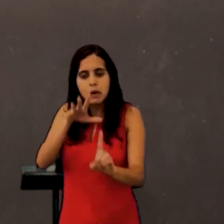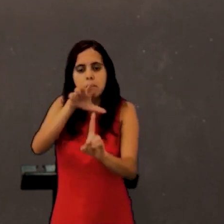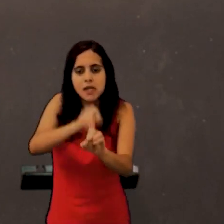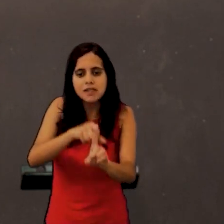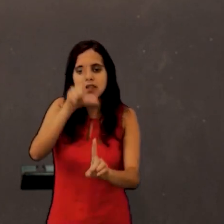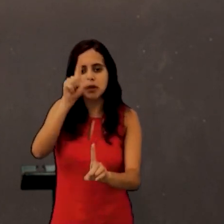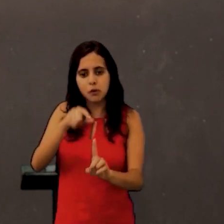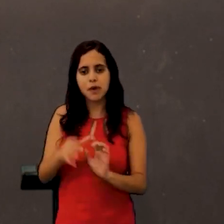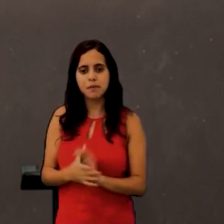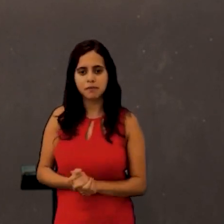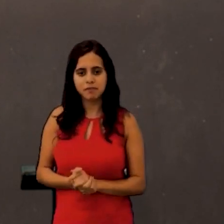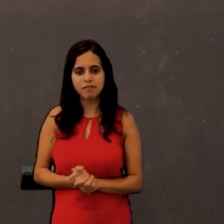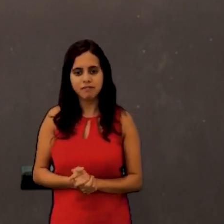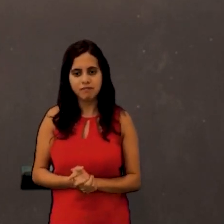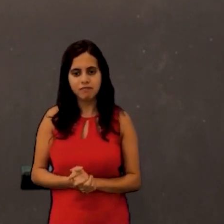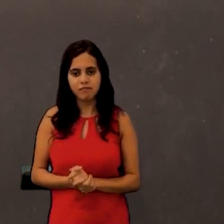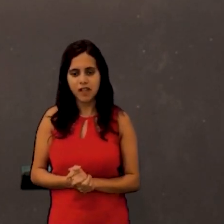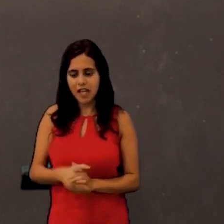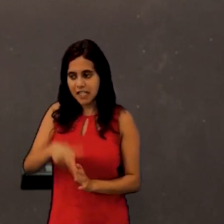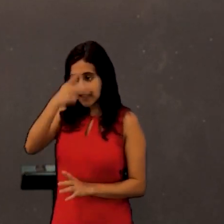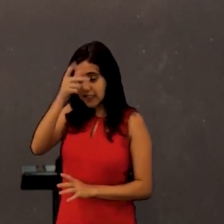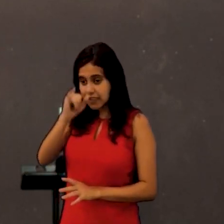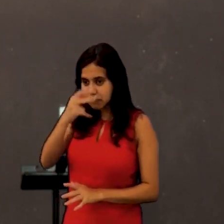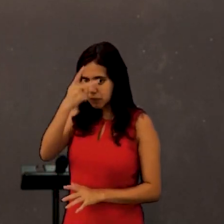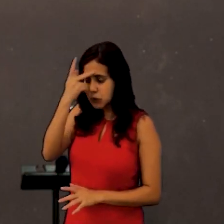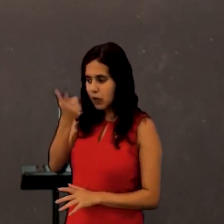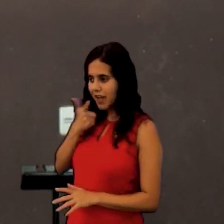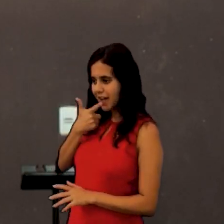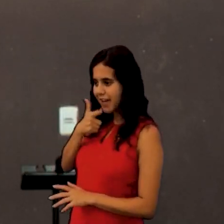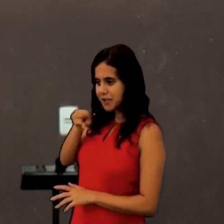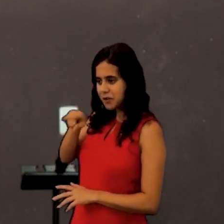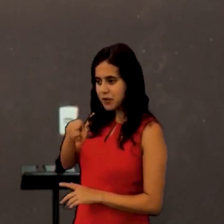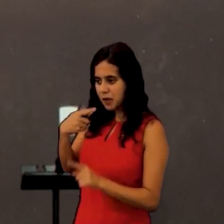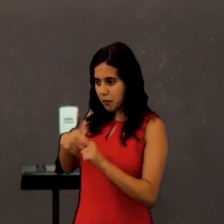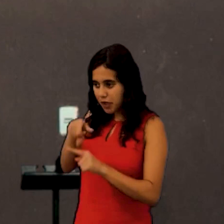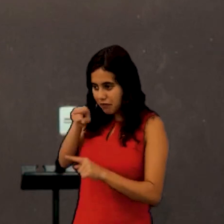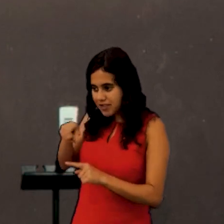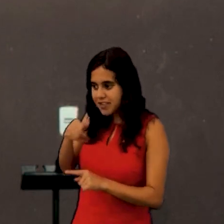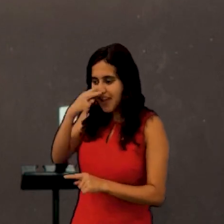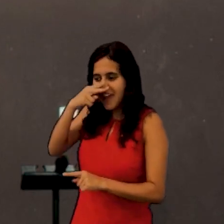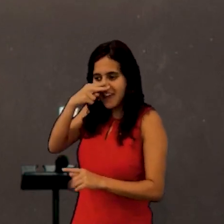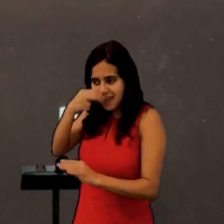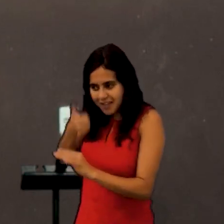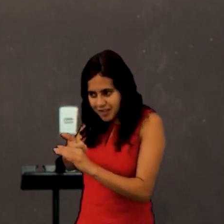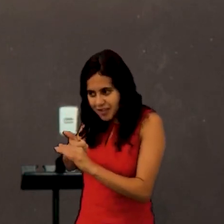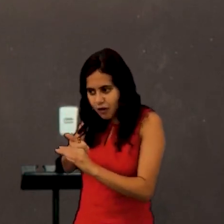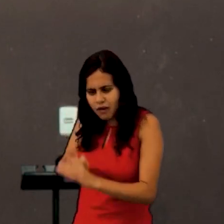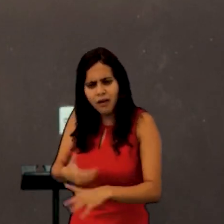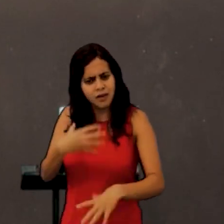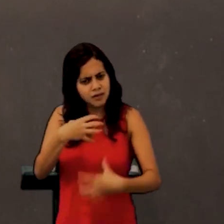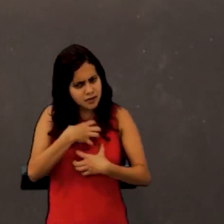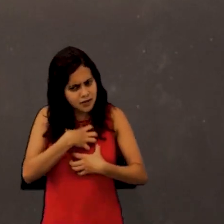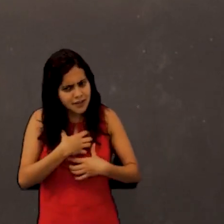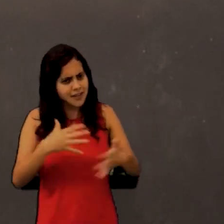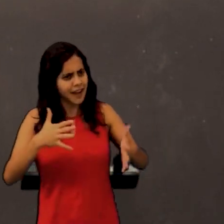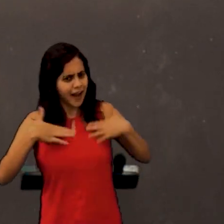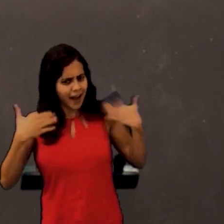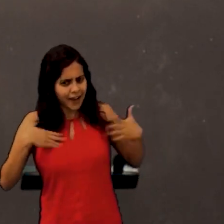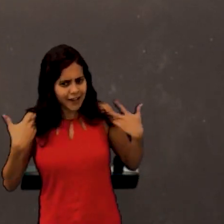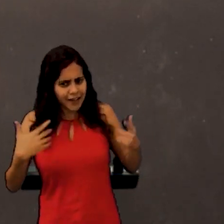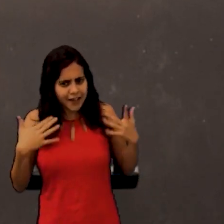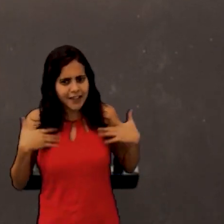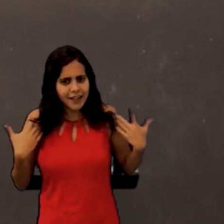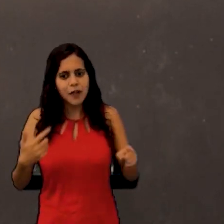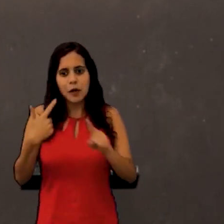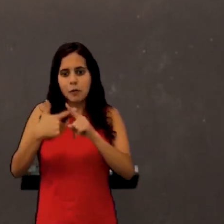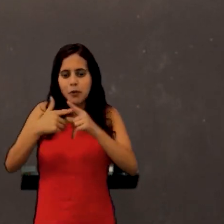é que quando por minha causa insultarem vocês e perseguirem vocês e mentindo disserem todo mal contra vocês, alegrem-se e exultem, porque é grande a sua recompensa